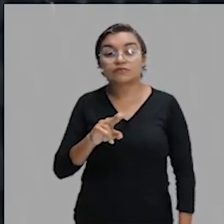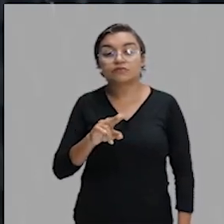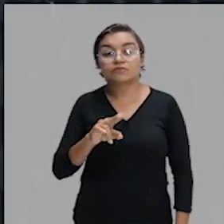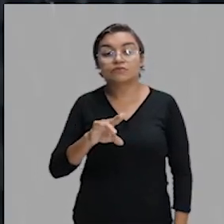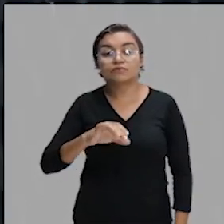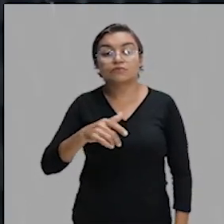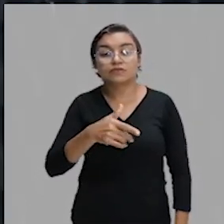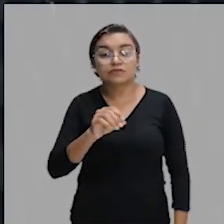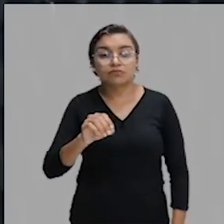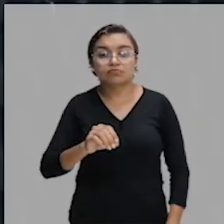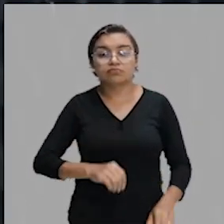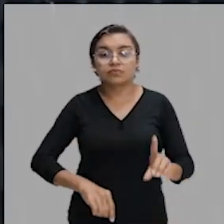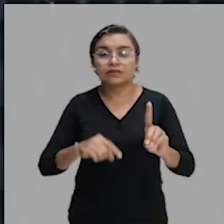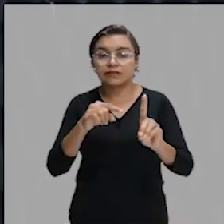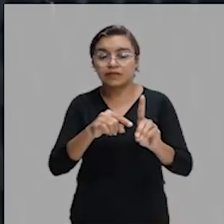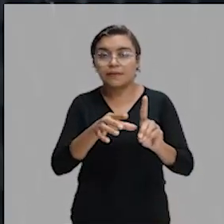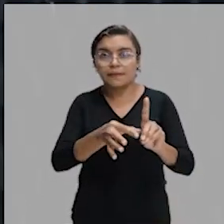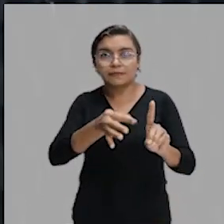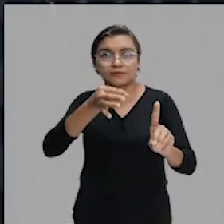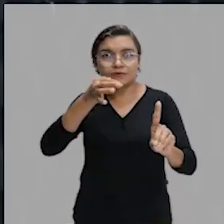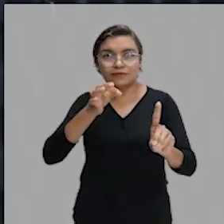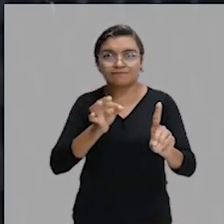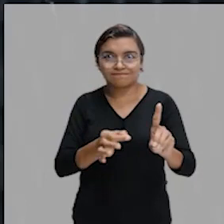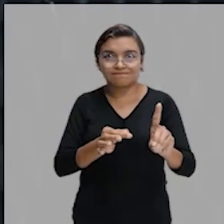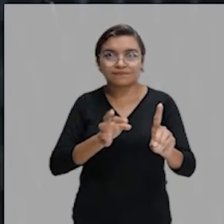letra D para você aí. Marque a letra D,